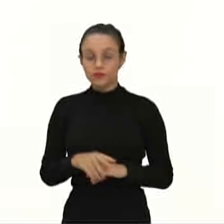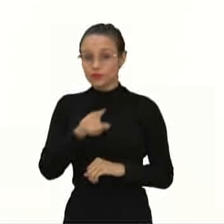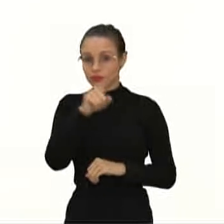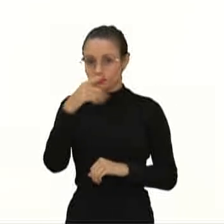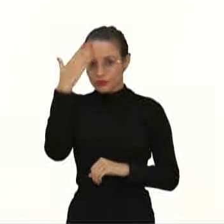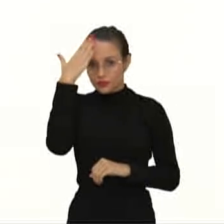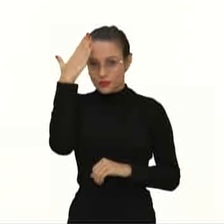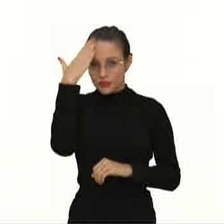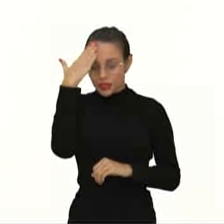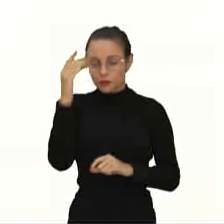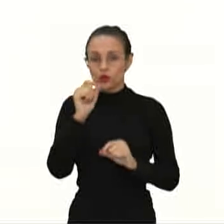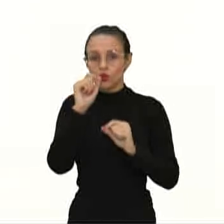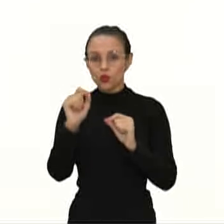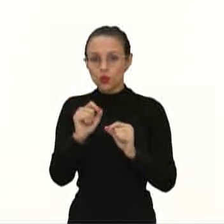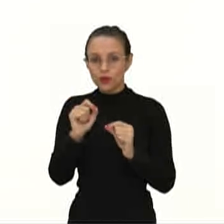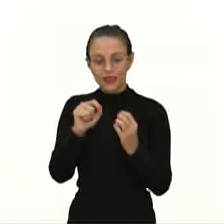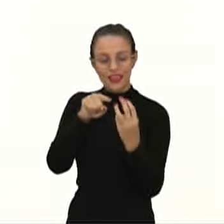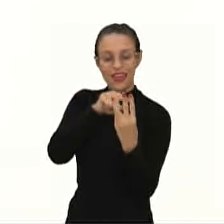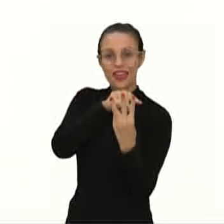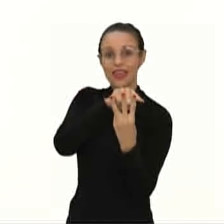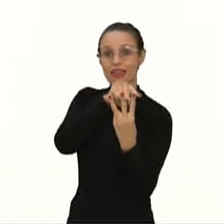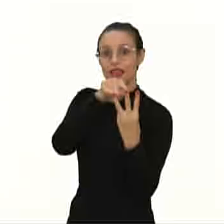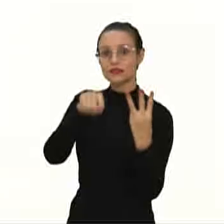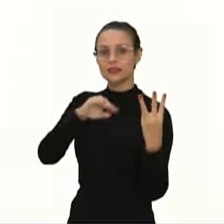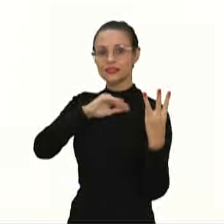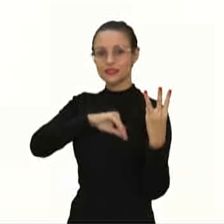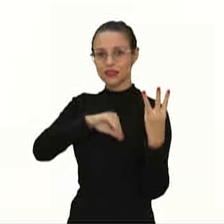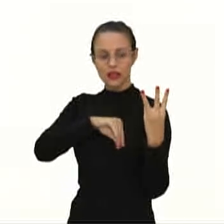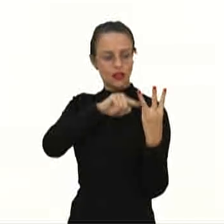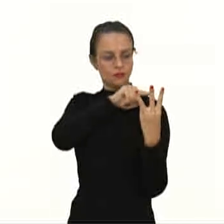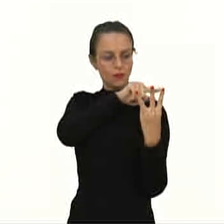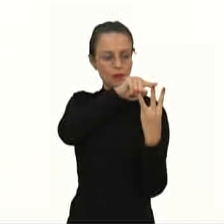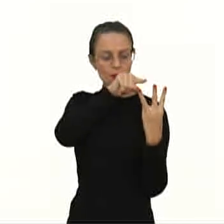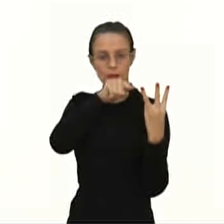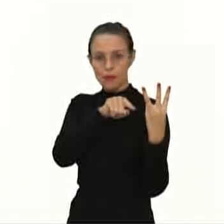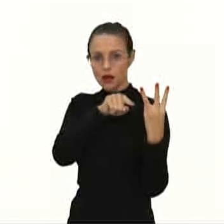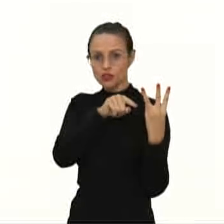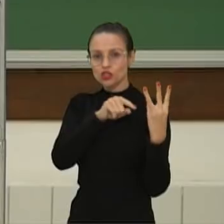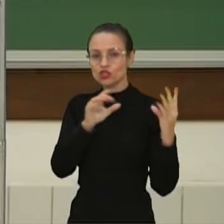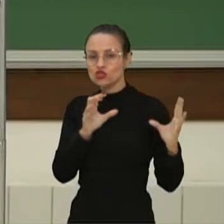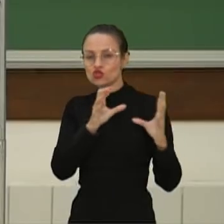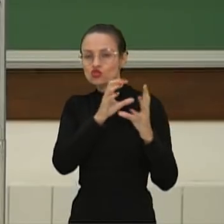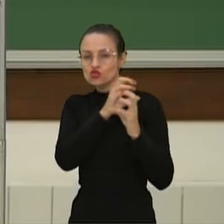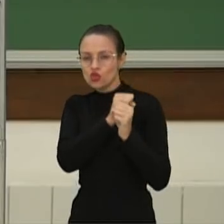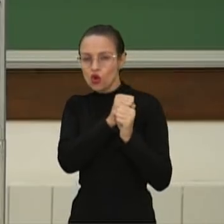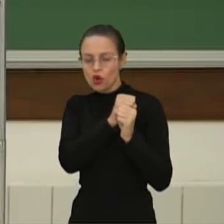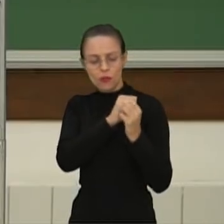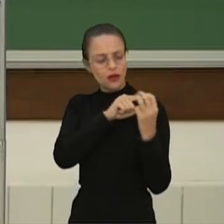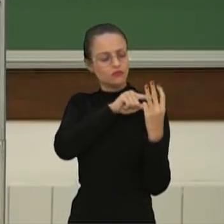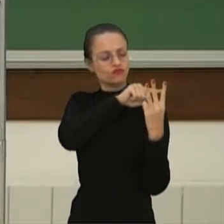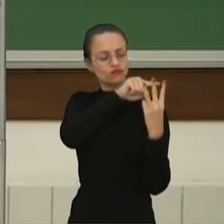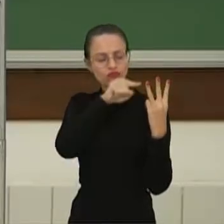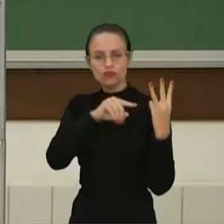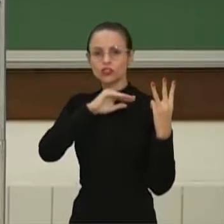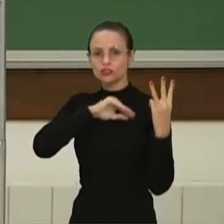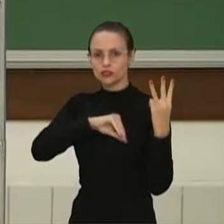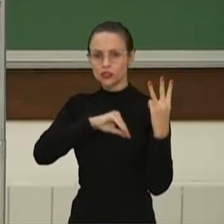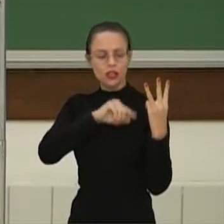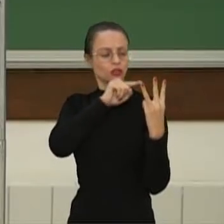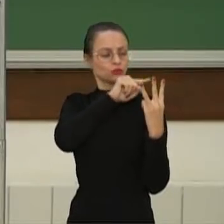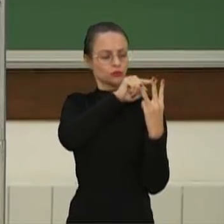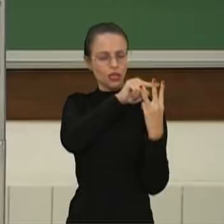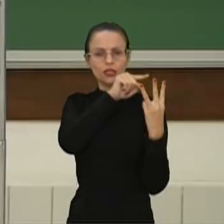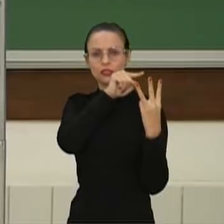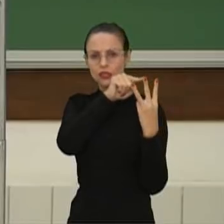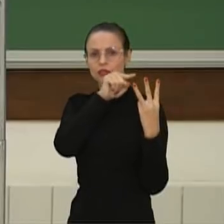Sabendo que a soma dos salários dos 3 funcionários foram de R$8.000. Então, vamos juntar o funcionário